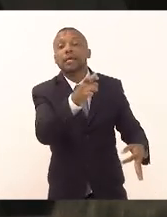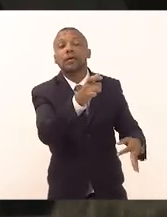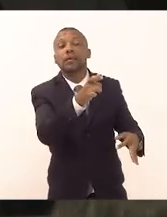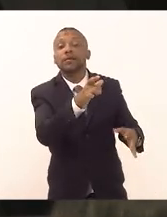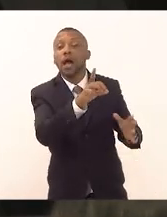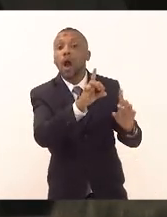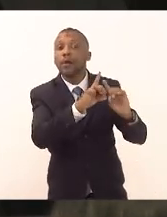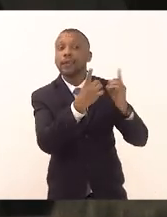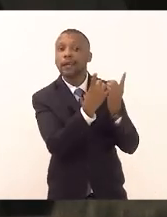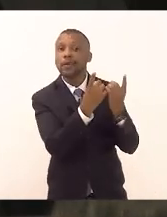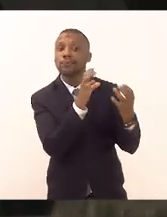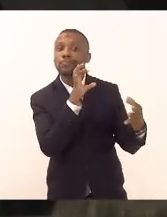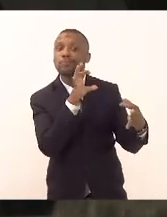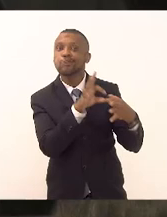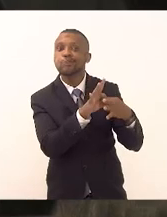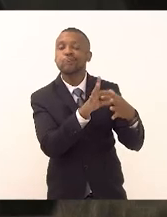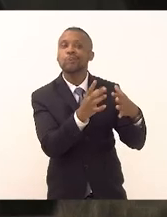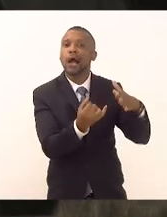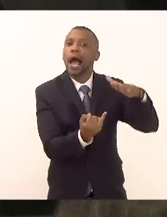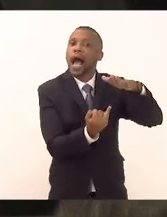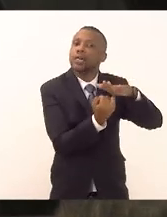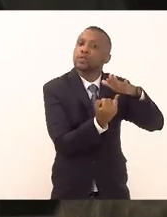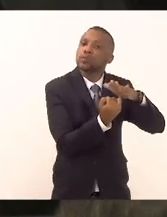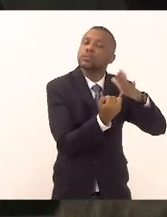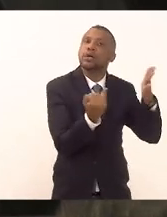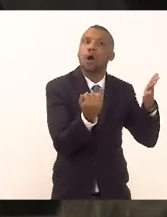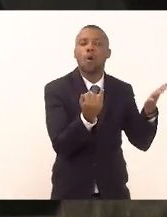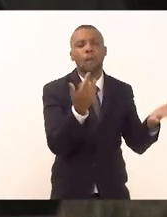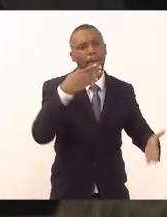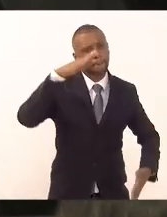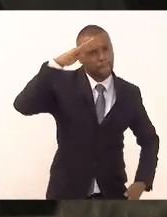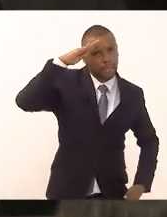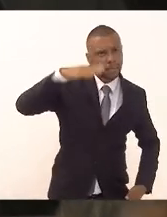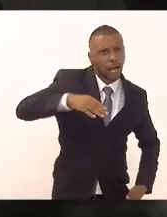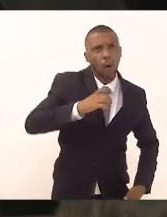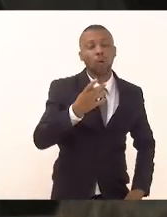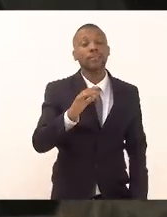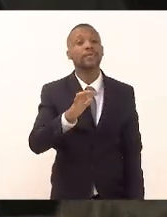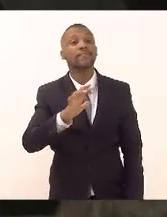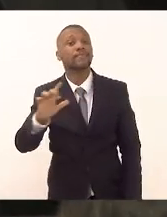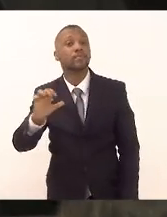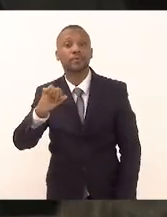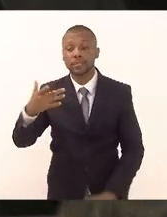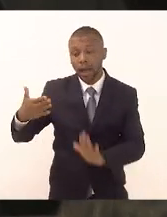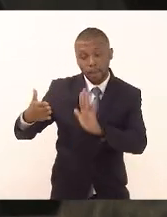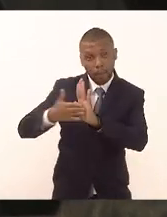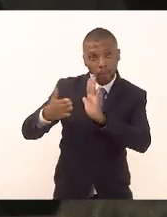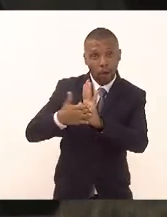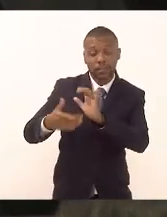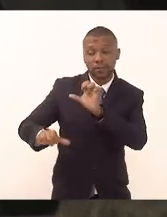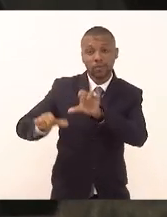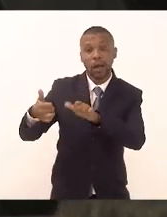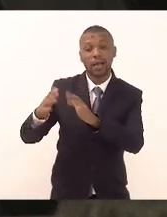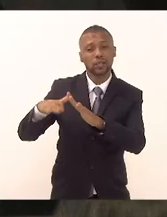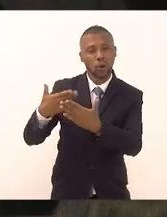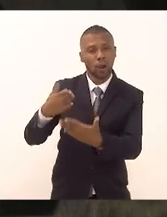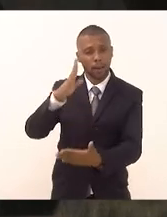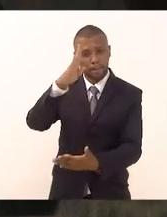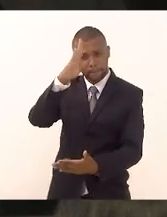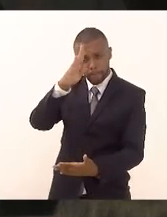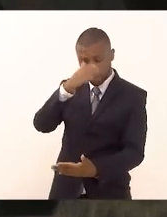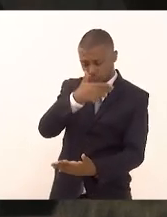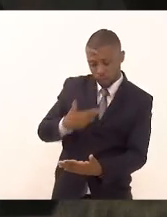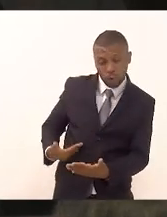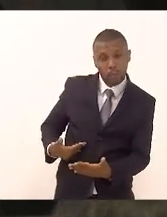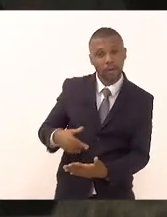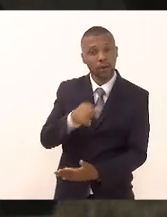uma corporação. Militar ou civil, pouco importa. Se houvesse uma proposta também, deputada Marta Rocha, de transformar as escolas públicas do Rio de Janeiro,